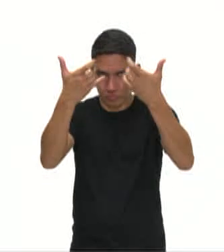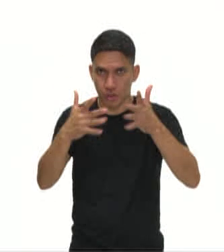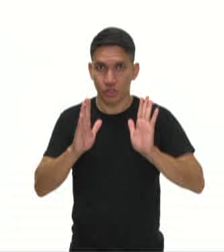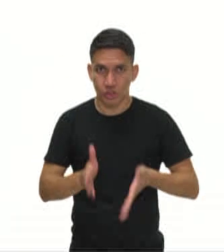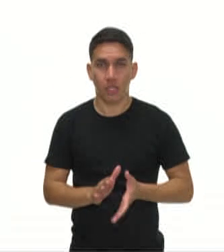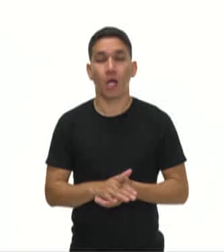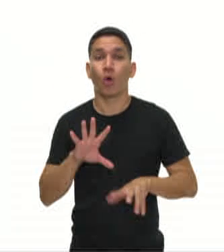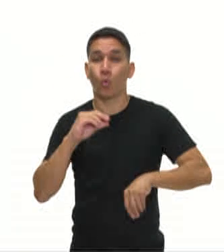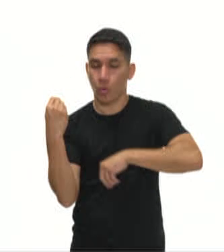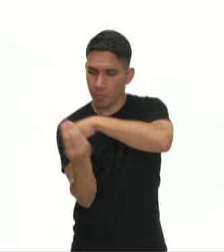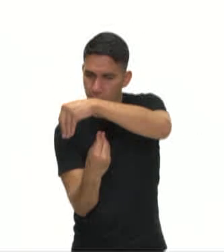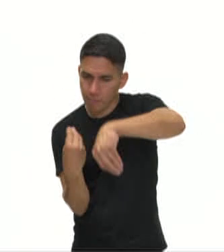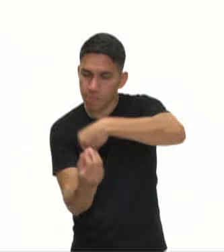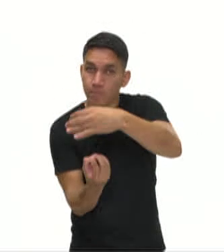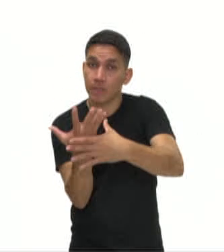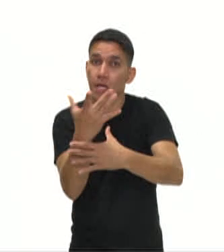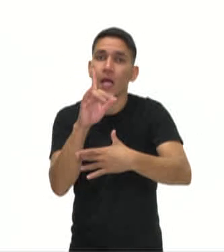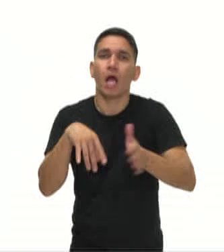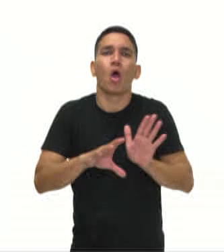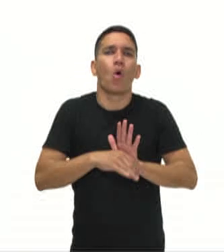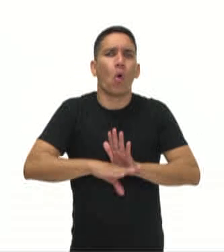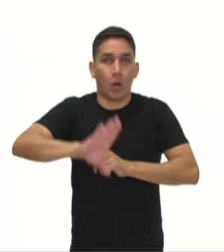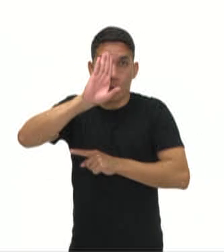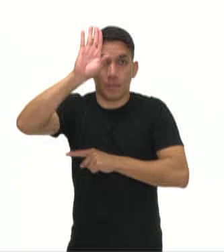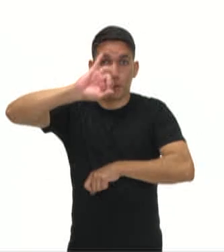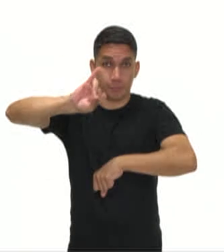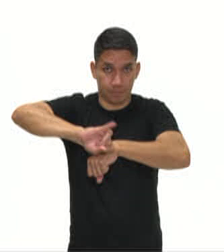a mestiçagem, né, é um conceito central.